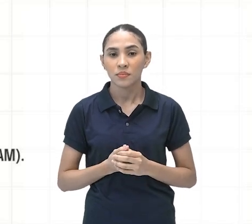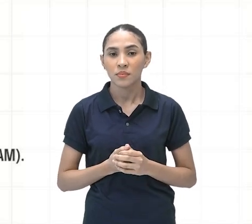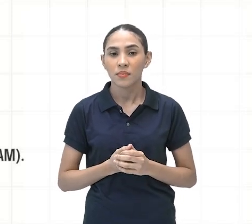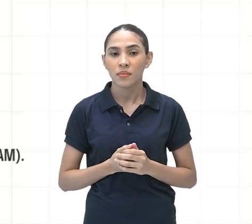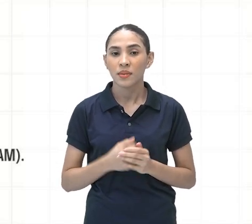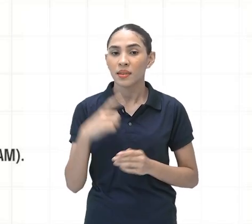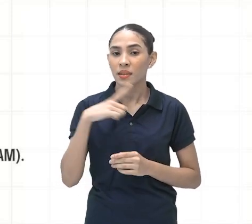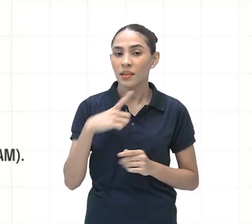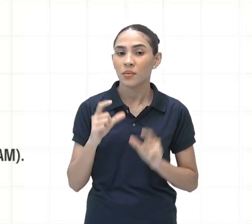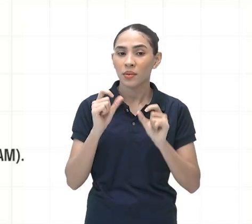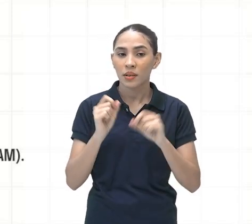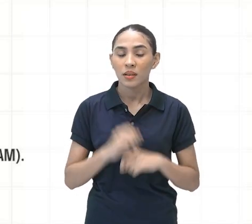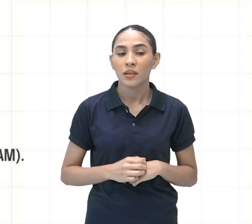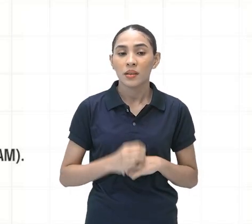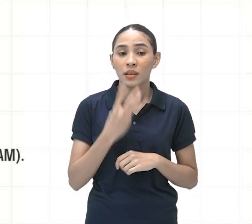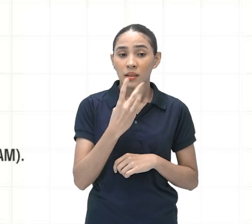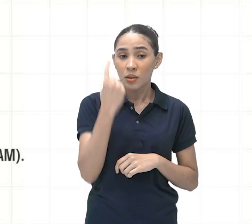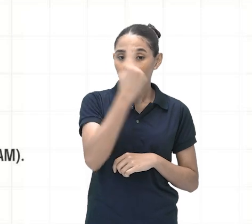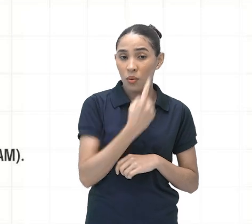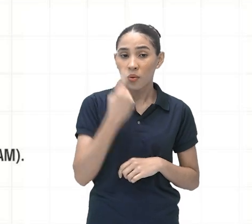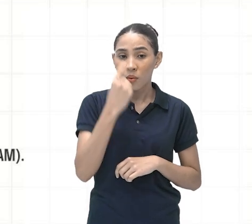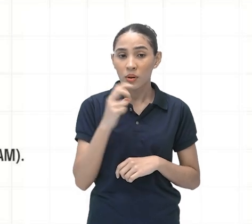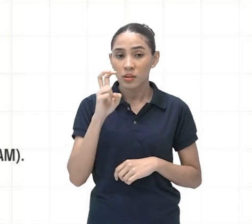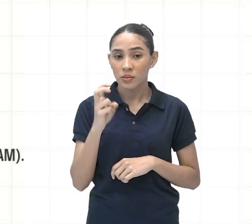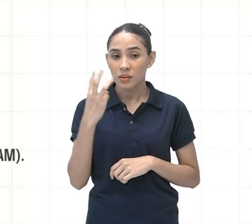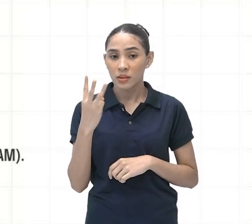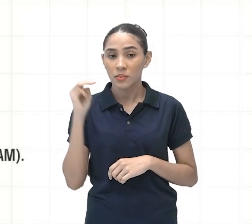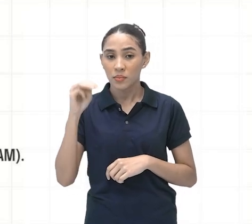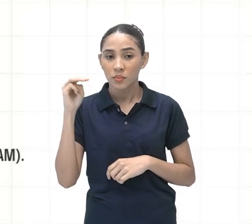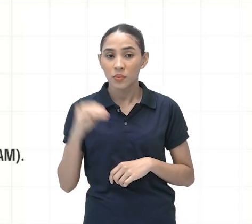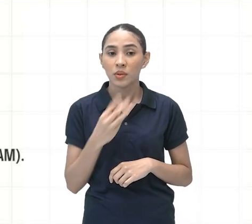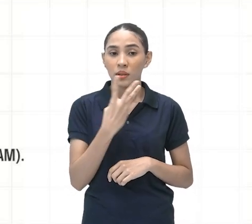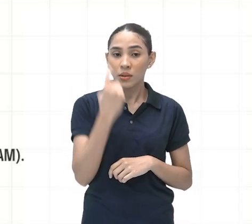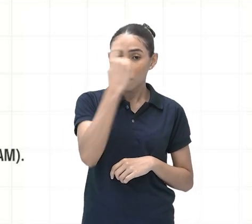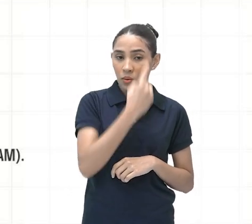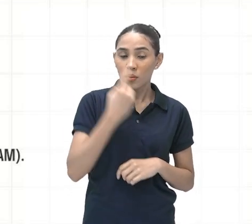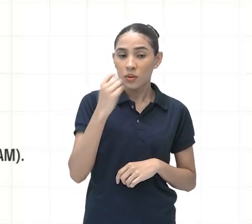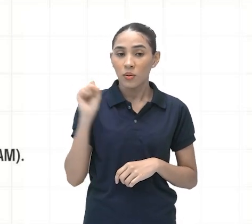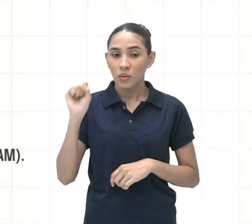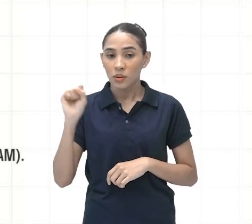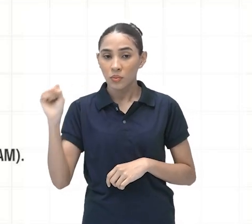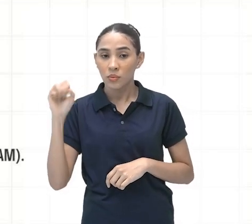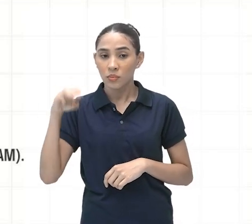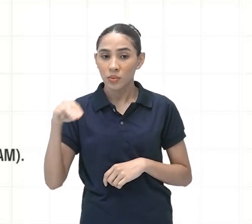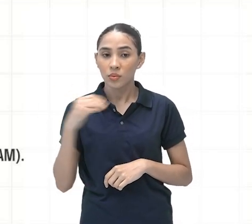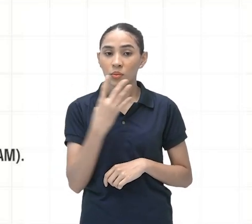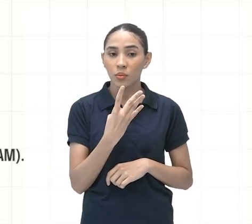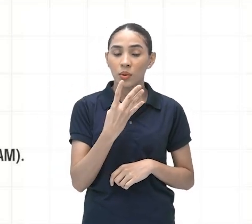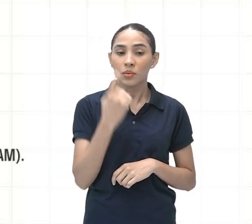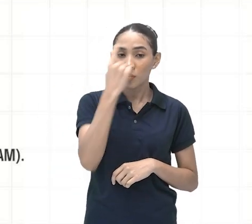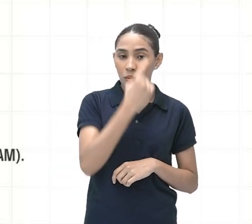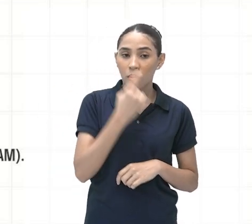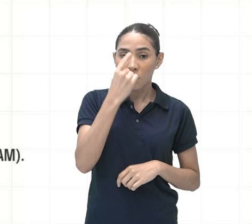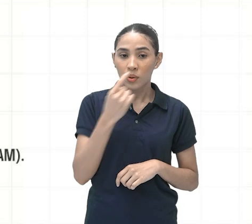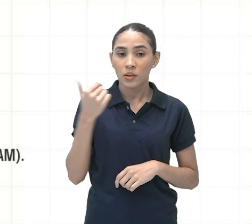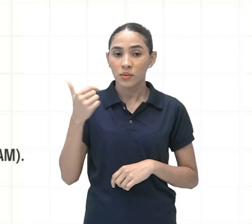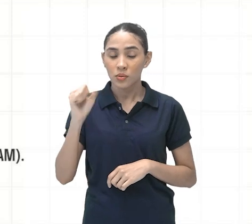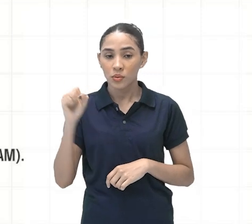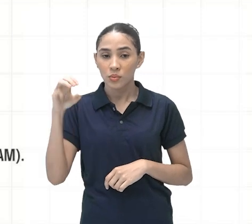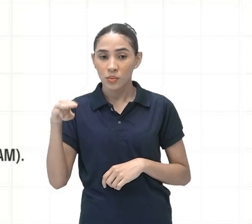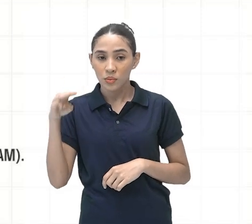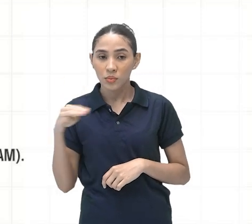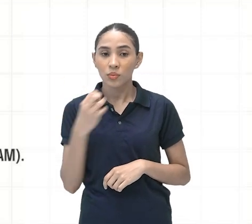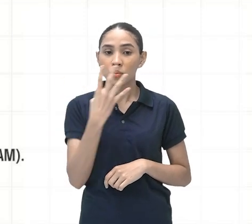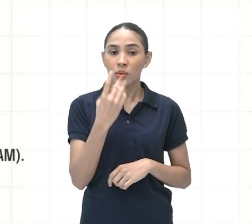eu tenho aqui 3 horas e 50 minutos, 3 horas e 88 minutos, 4 horas e 12 minutos. 4